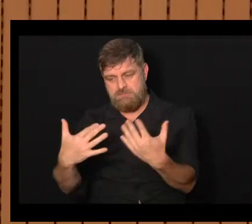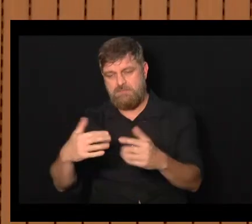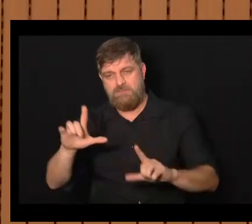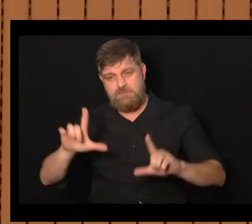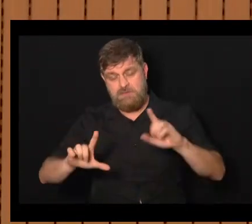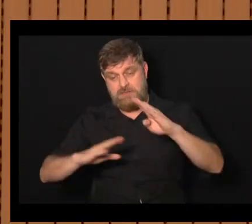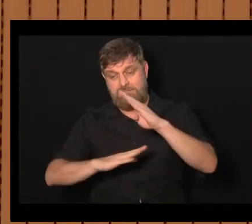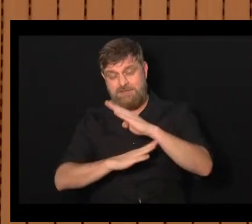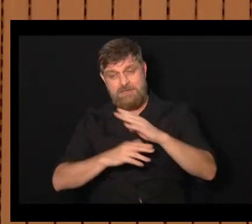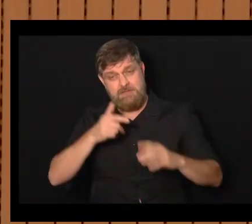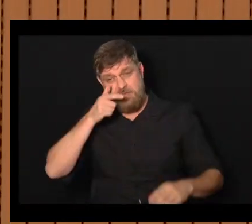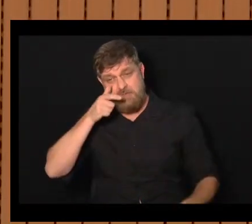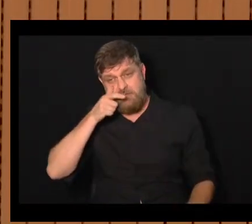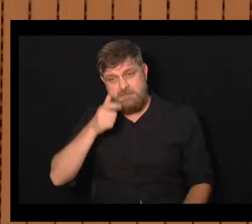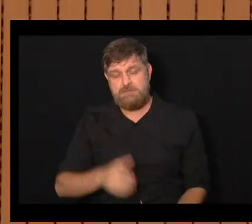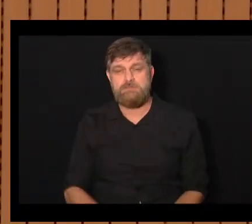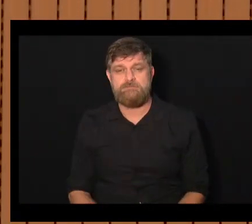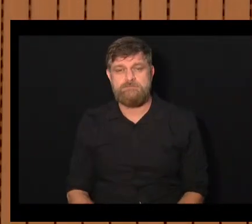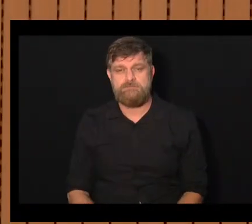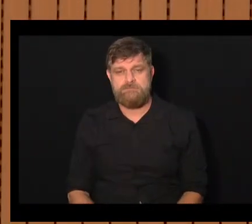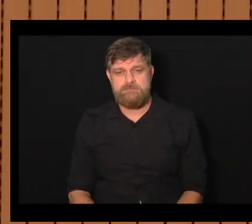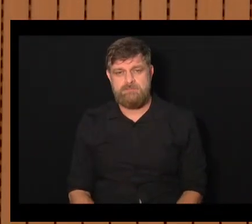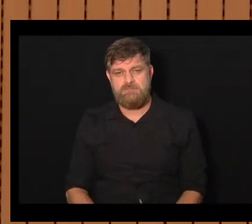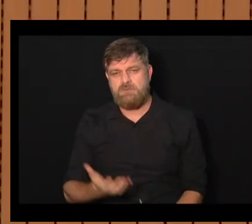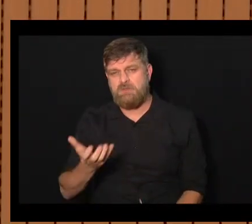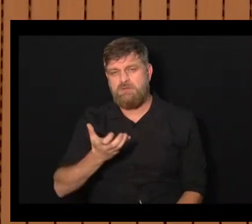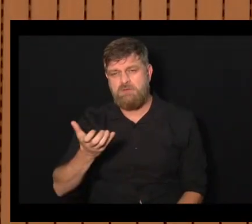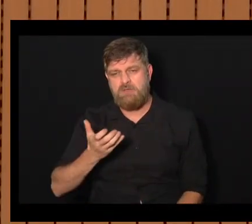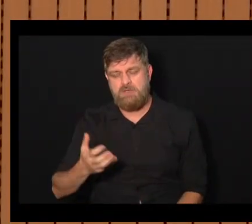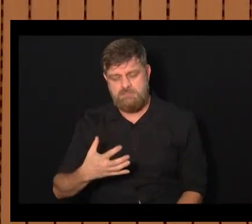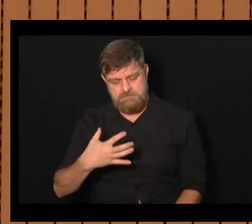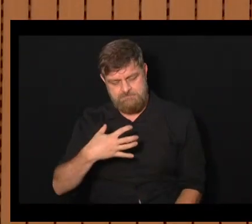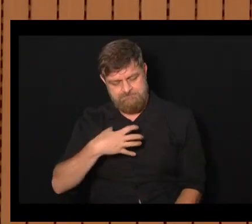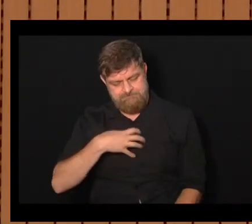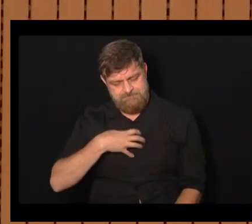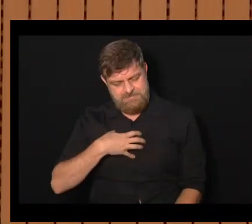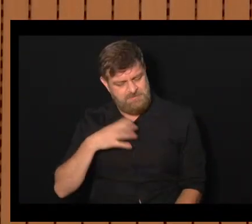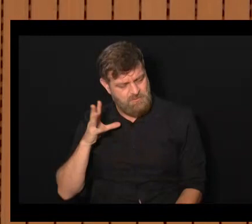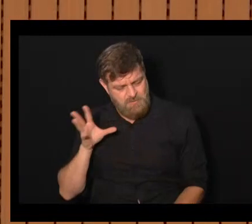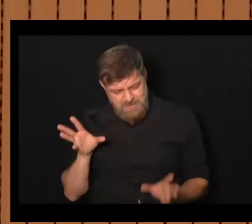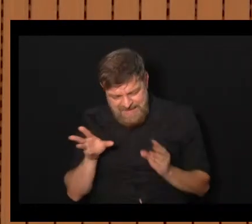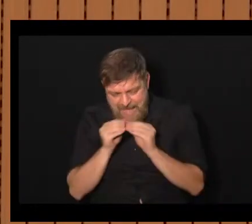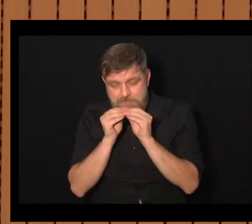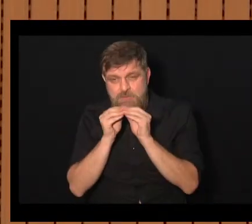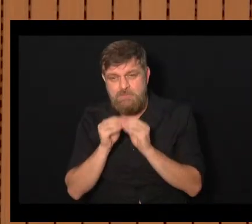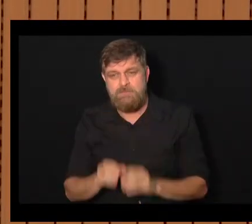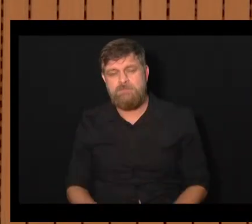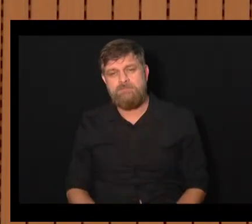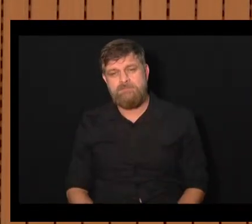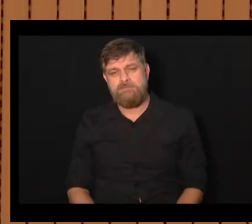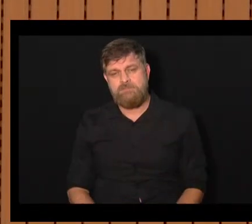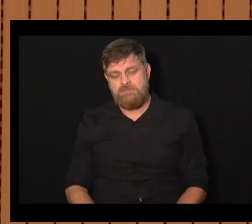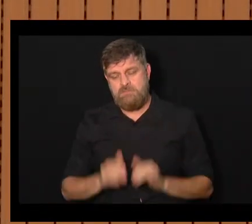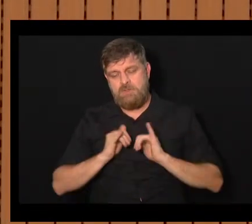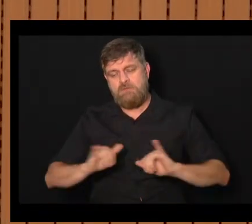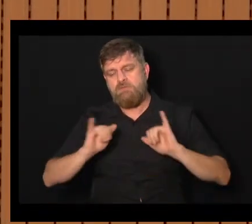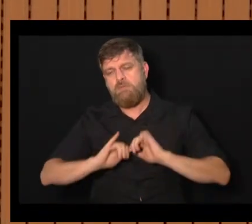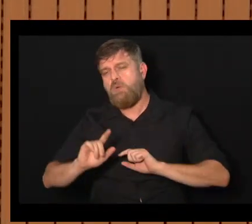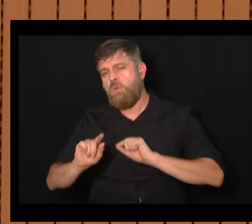nos assistem pela TV Câmara. Eu quero, de forma bem breve, informar